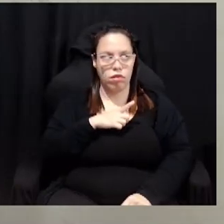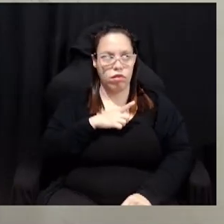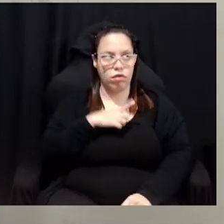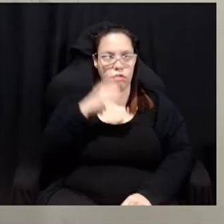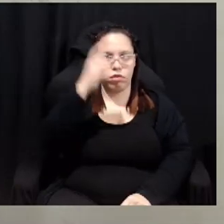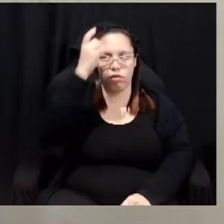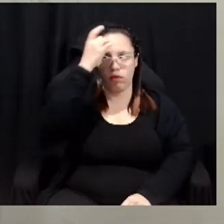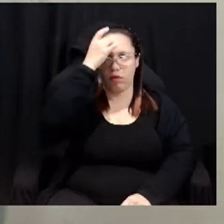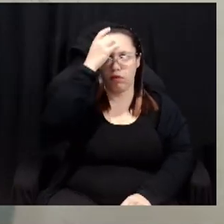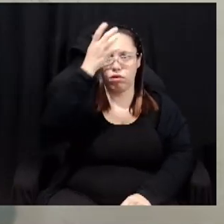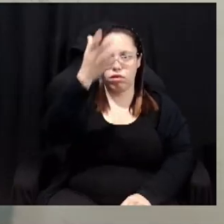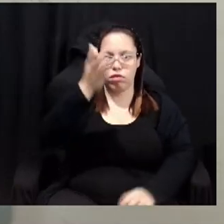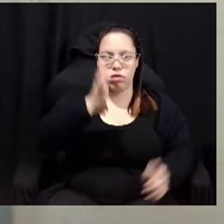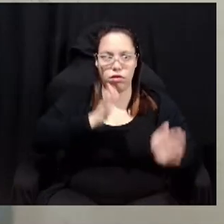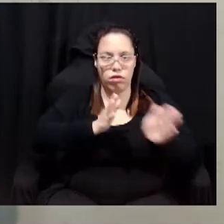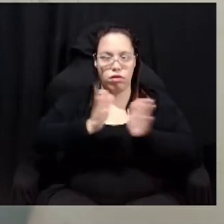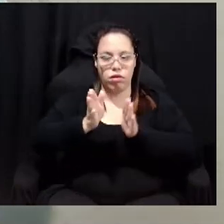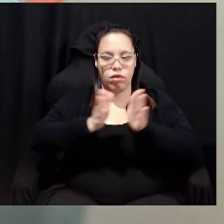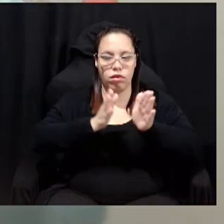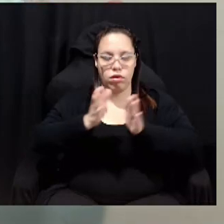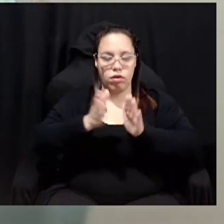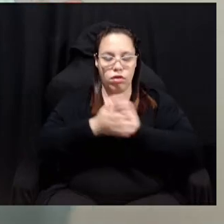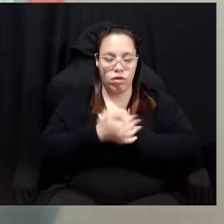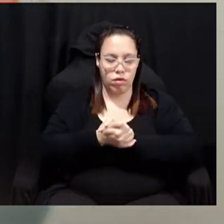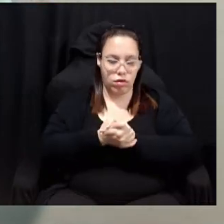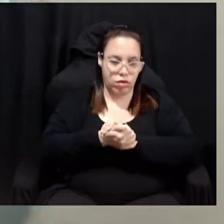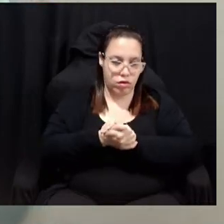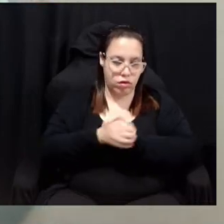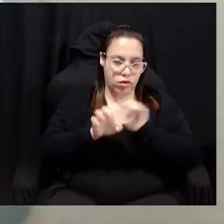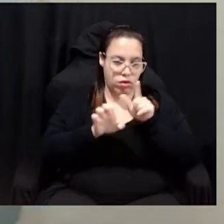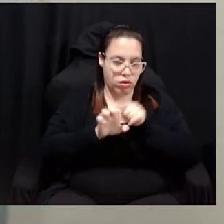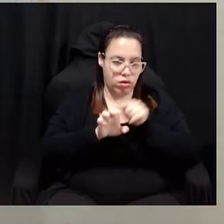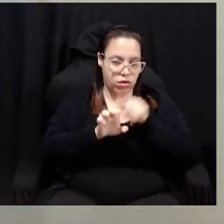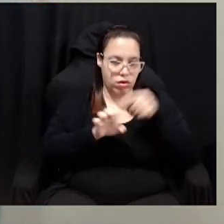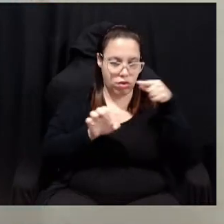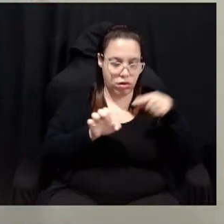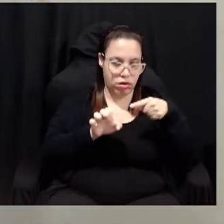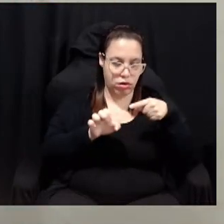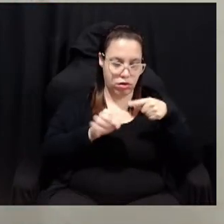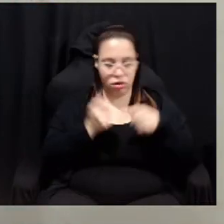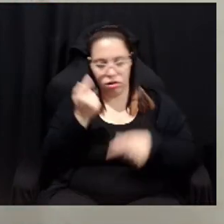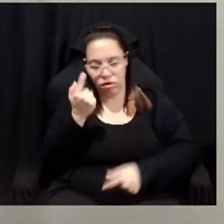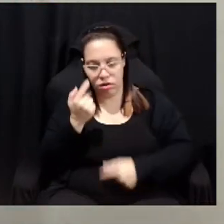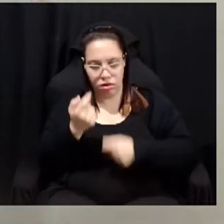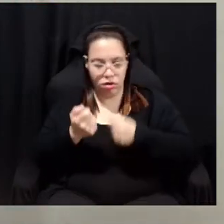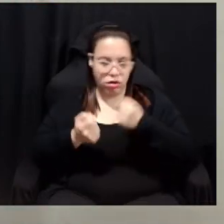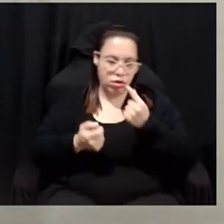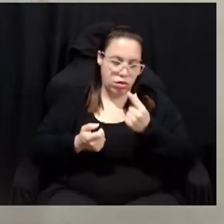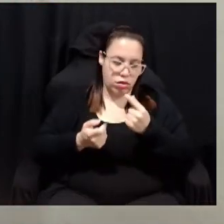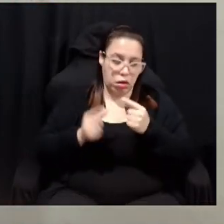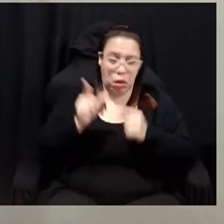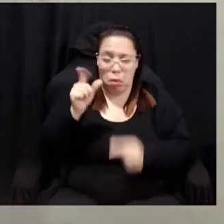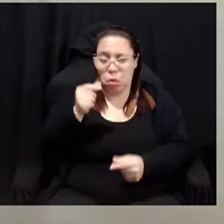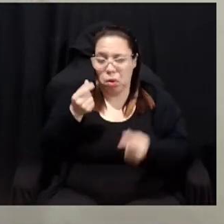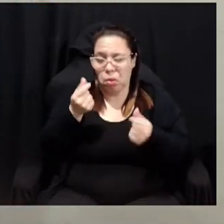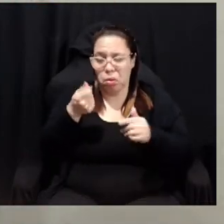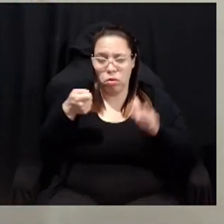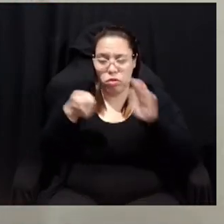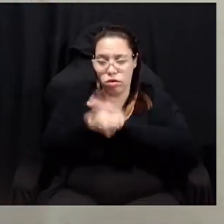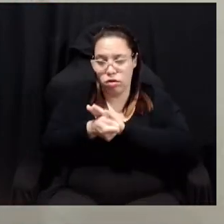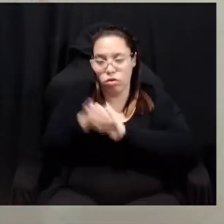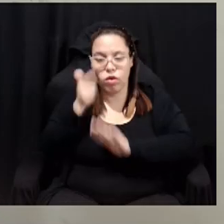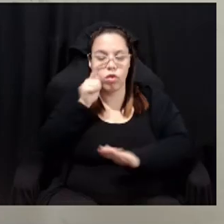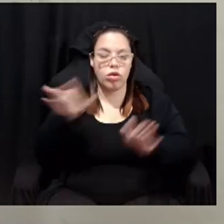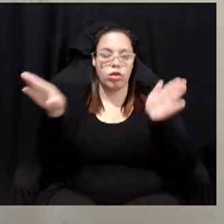de acesso faz com que esses empreendedores, às vezes com pouco potencial de investimento, eles consigam chegar nos